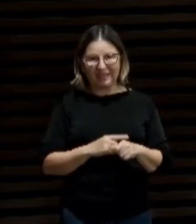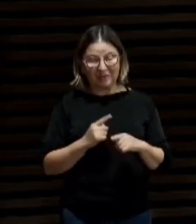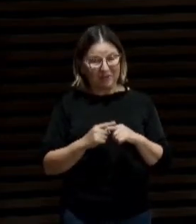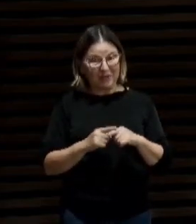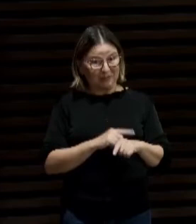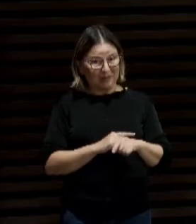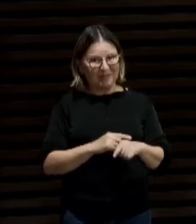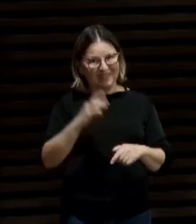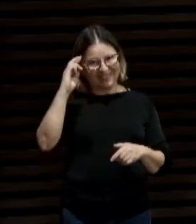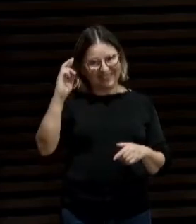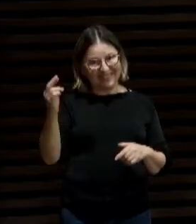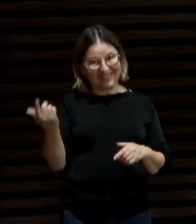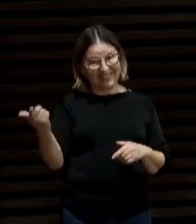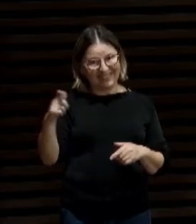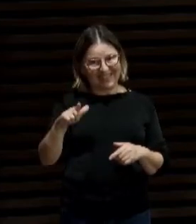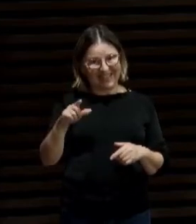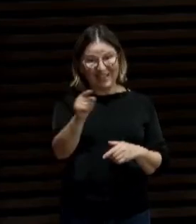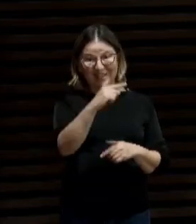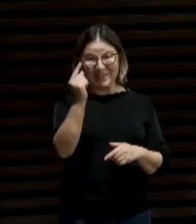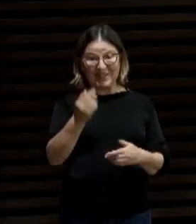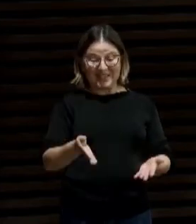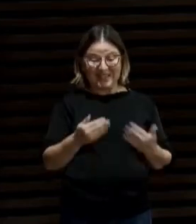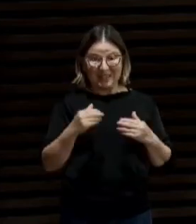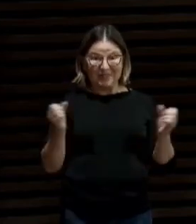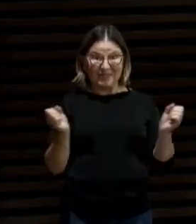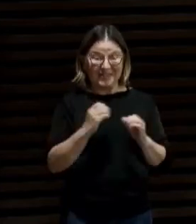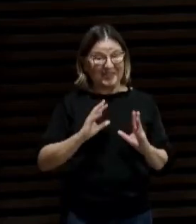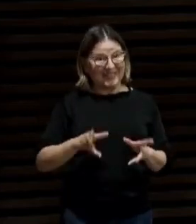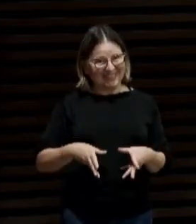seremos revestidos desse novo corpo. É isso que ele estava querendo dizer.